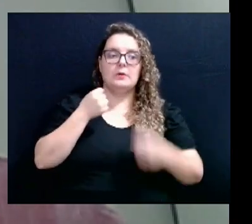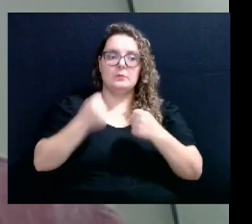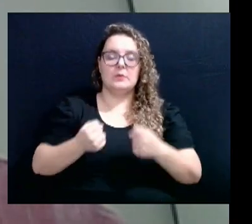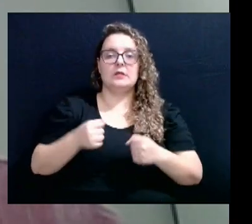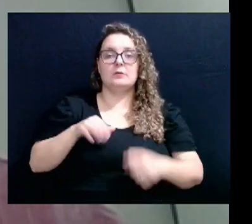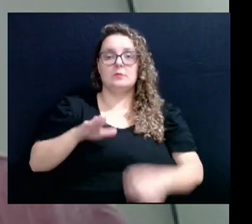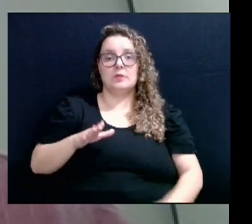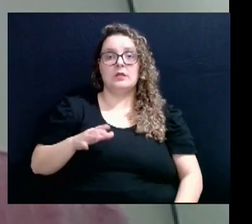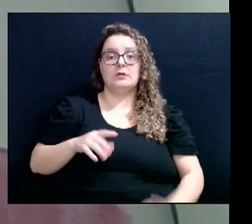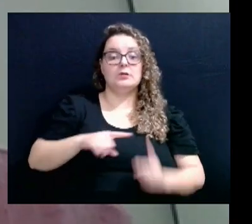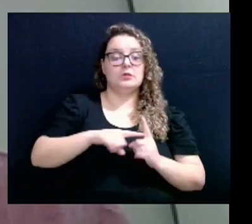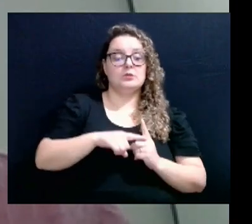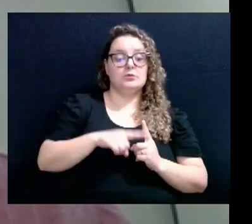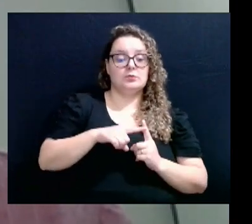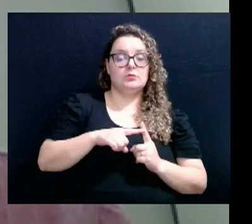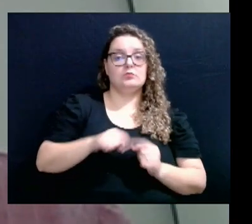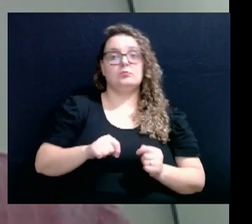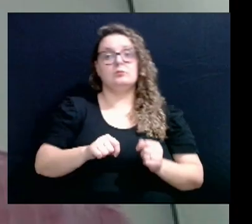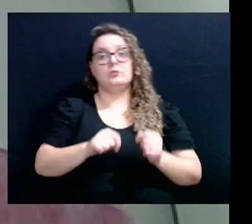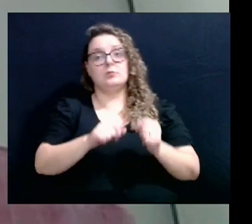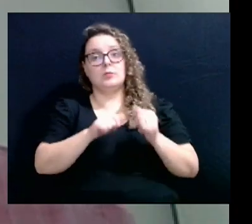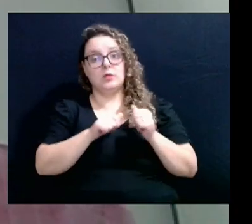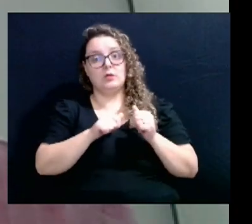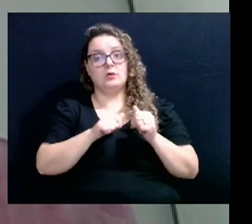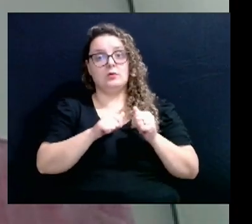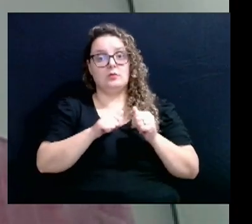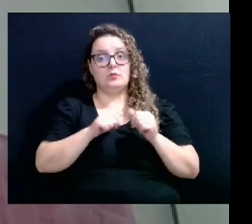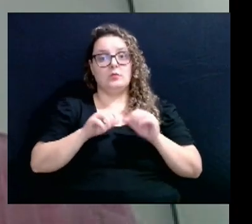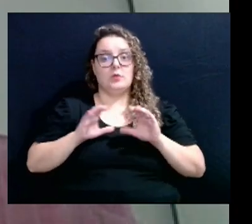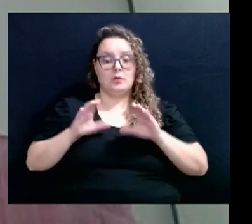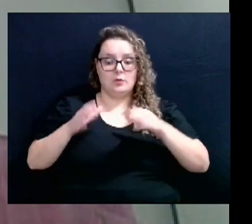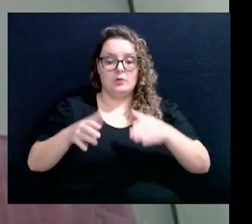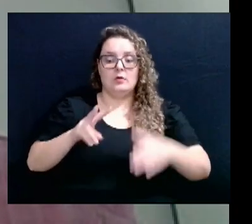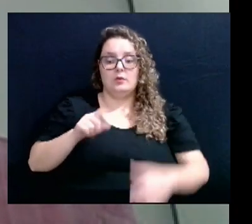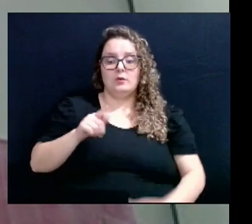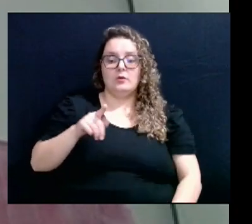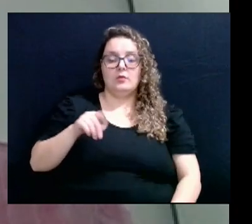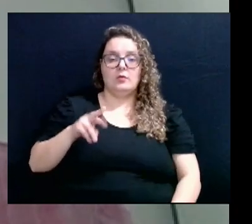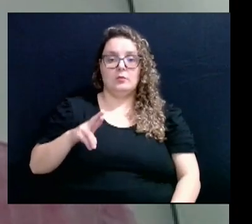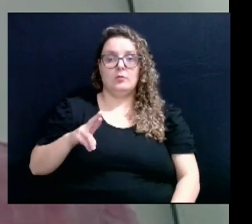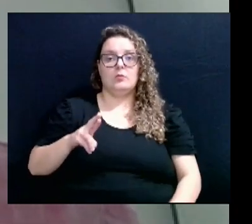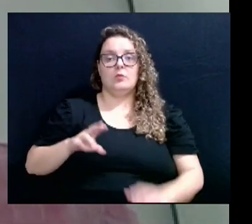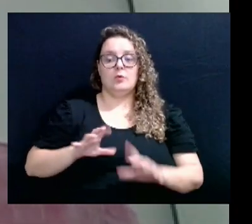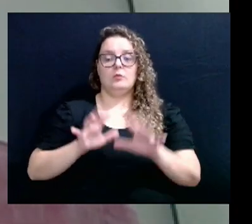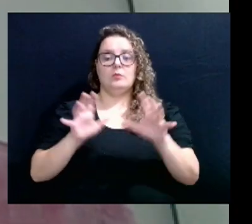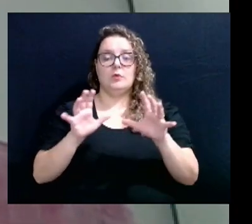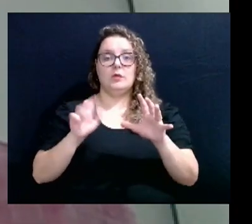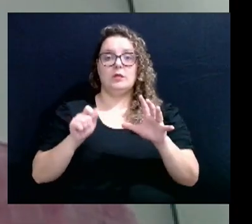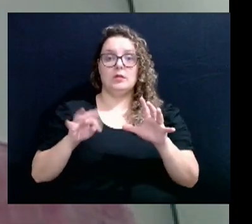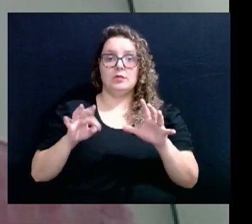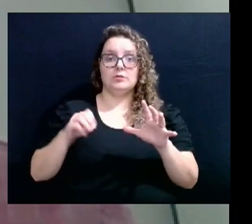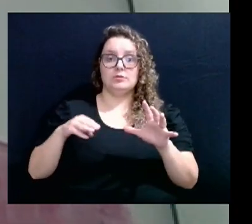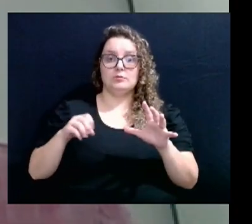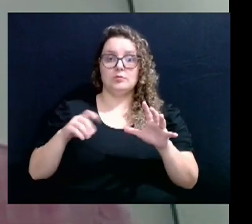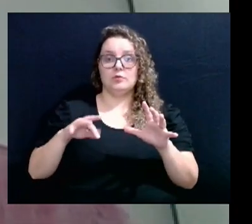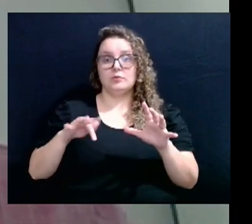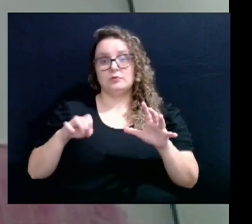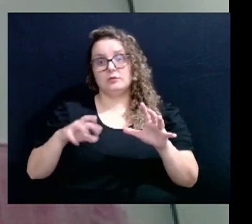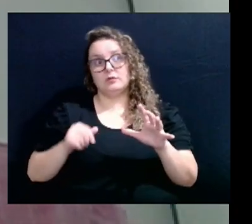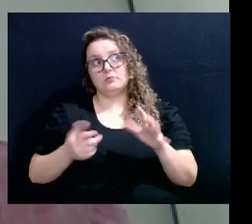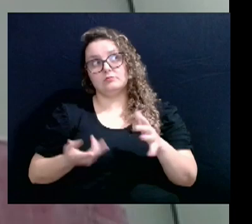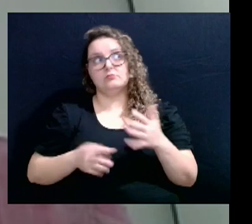elevadas favorecem maior concentração de vapor de água na atmosfera. Então isso impactaria na frequência de